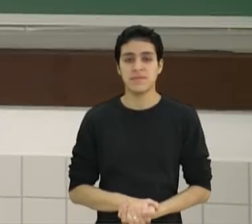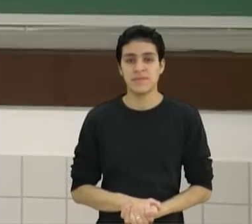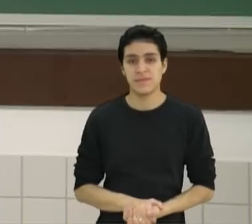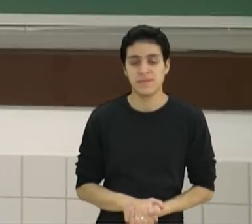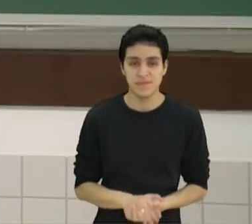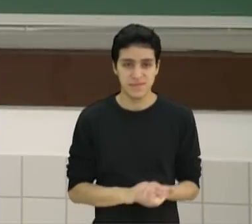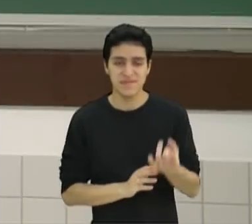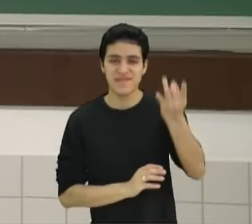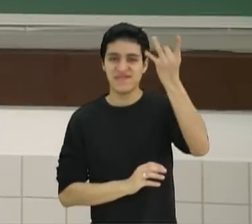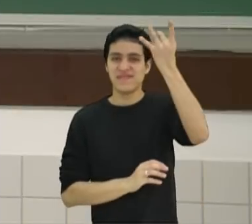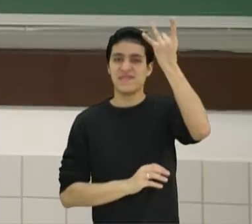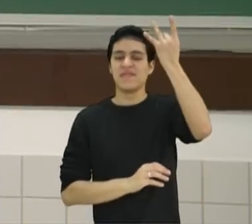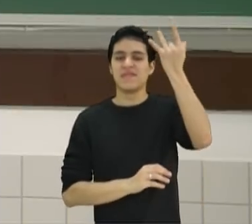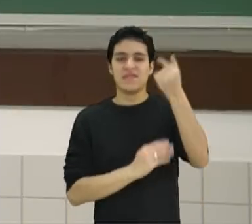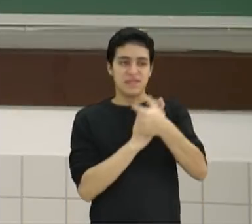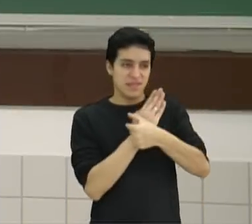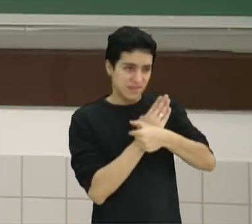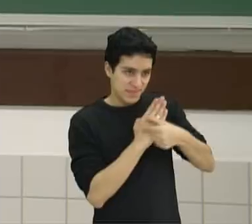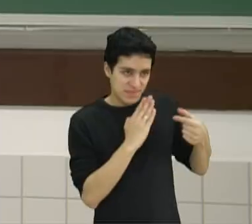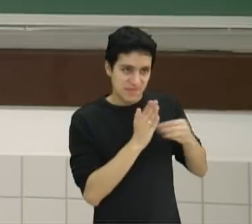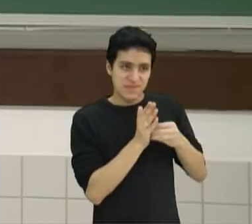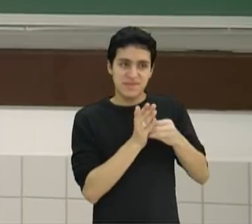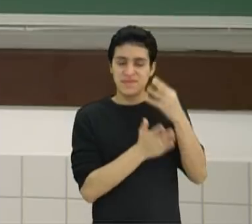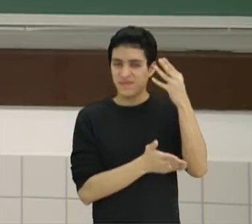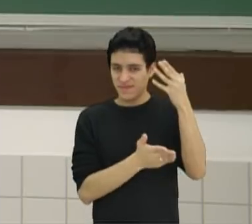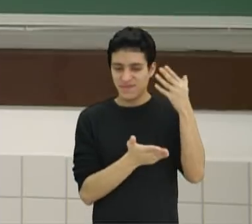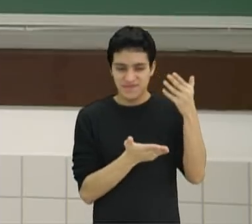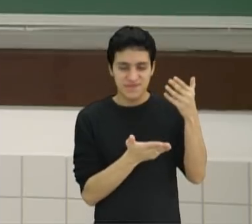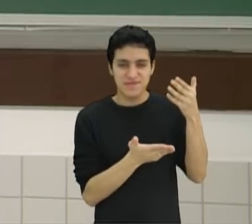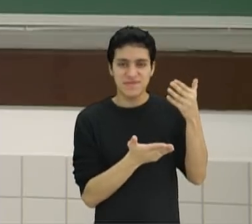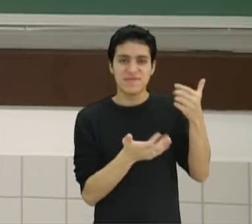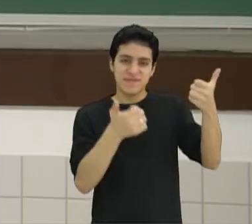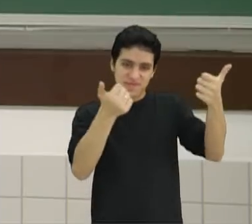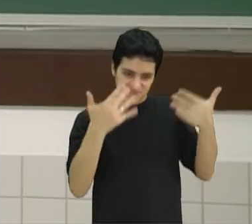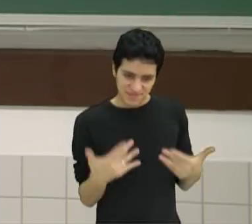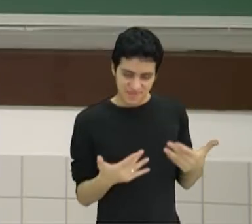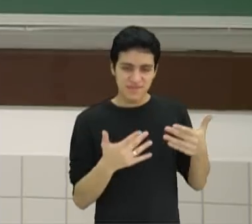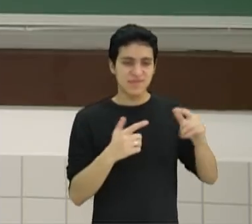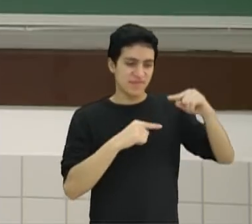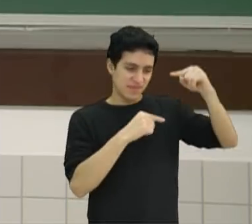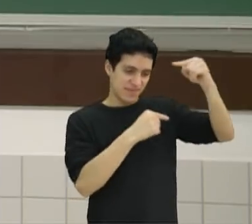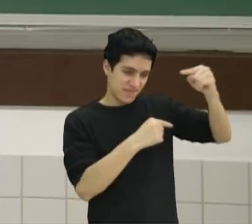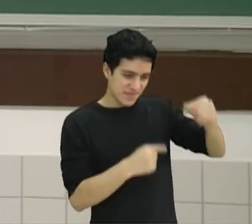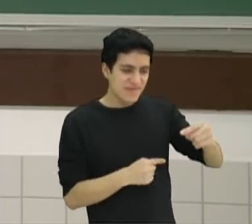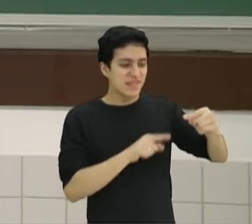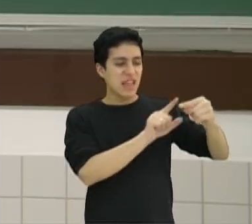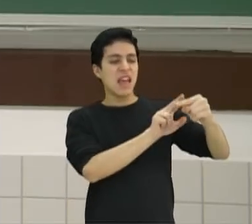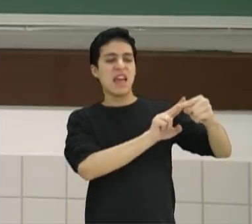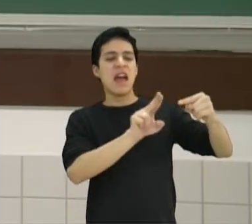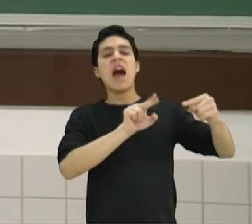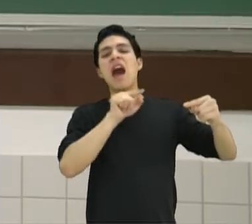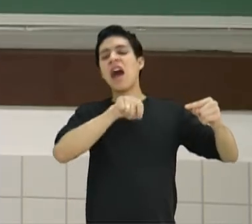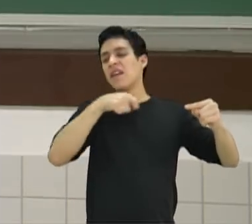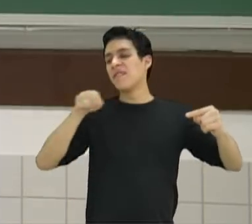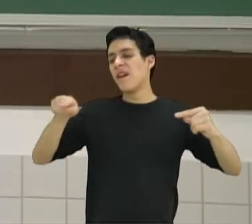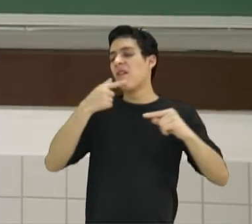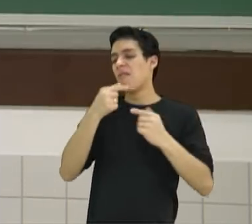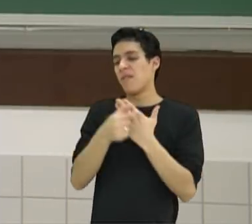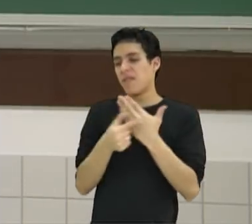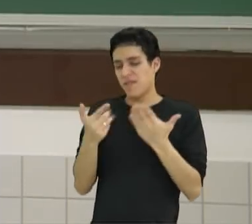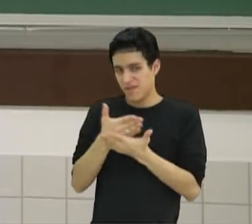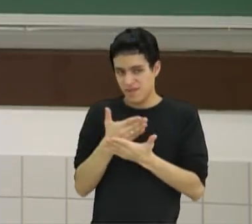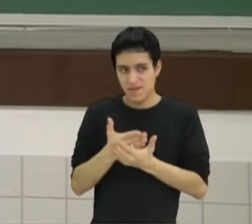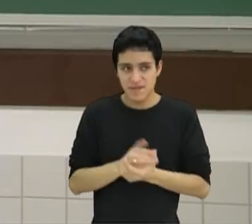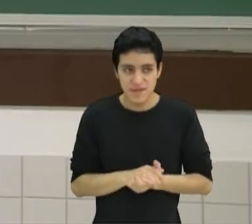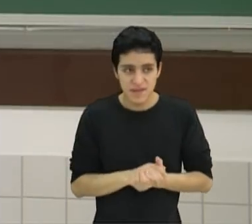Tava fácil, né? O autor já apareceu algumas vezes no fragmento, falei no início. Se você anotou e pensou